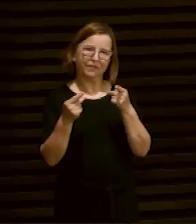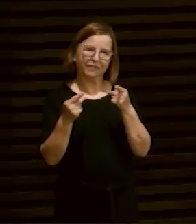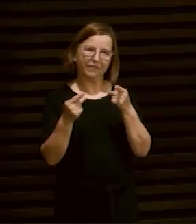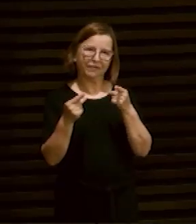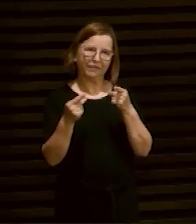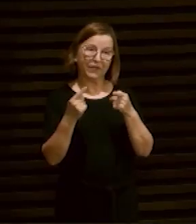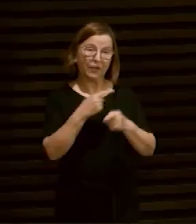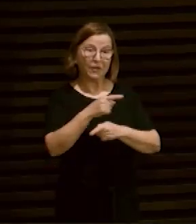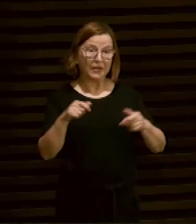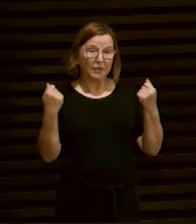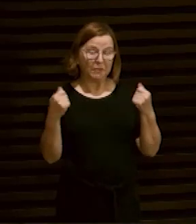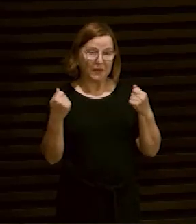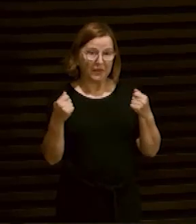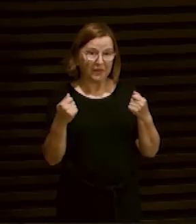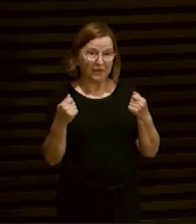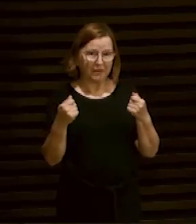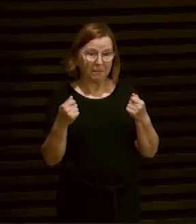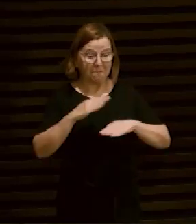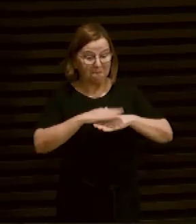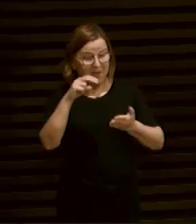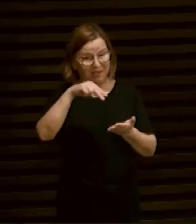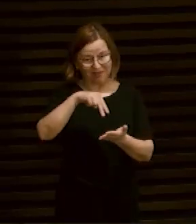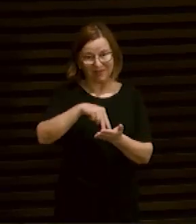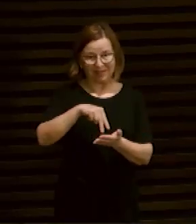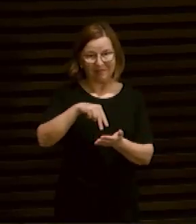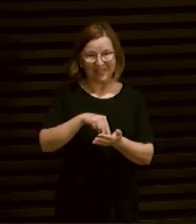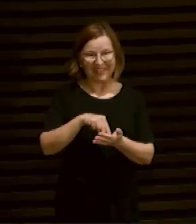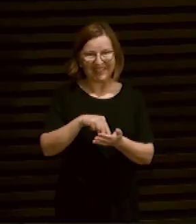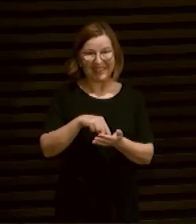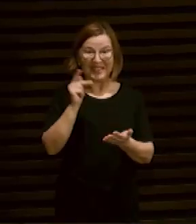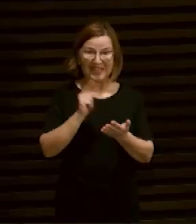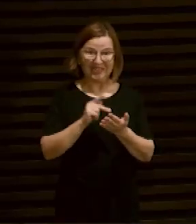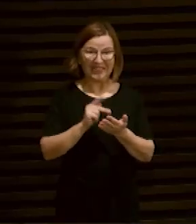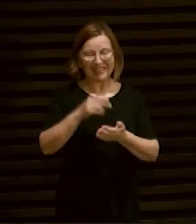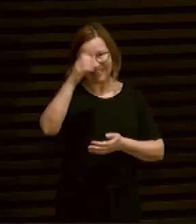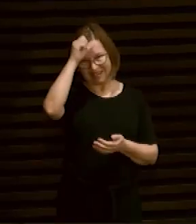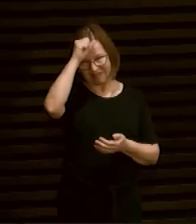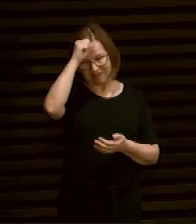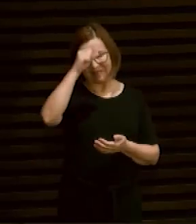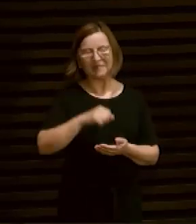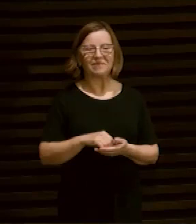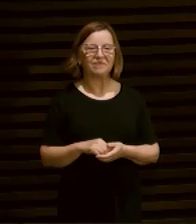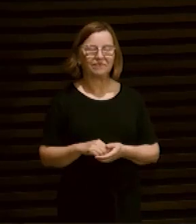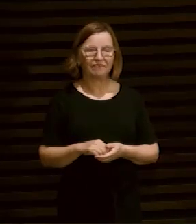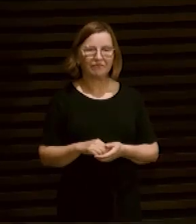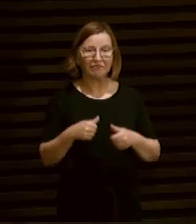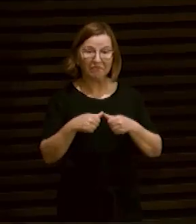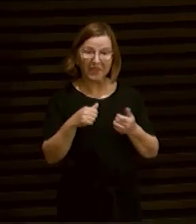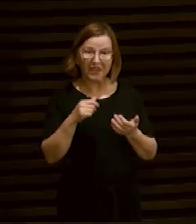vocês precisam se apegar com mais firmeza às verdades ouvidas. Essas